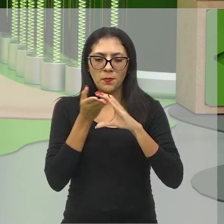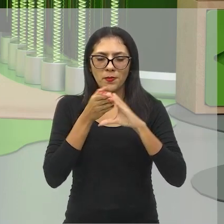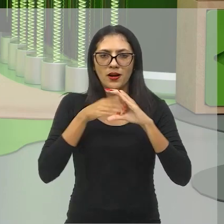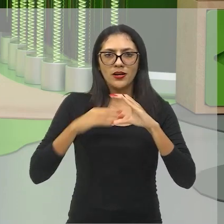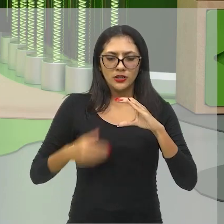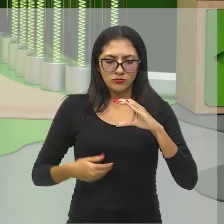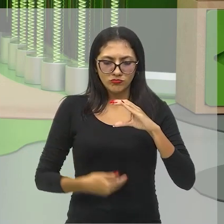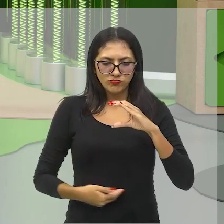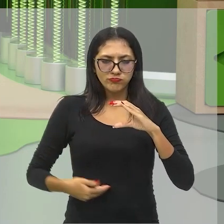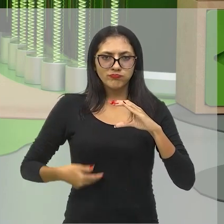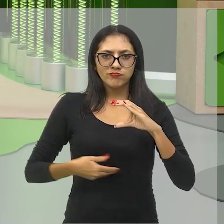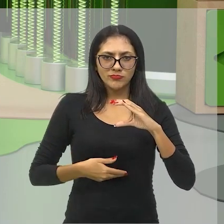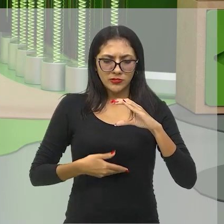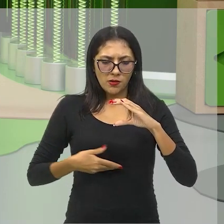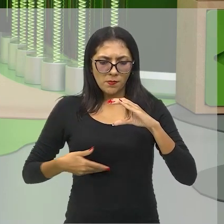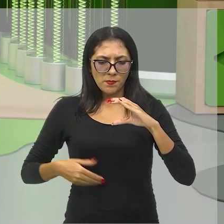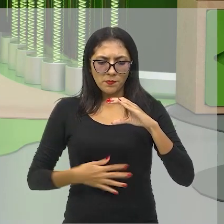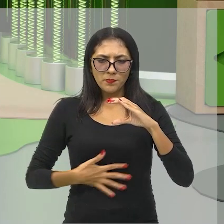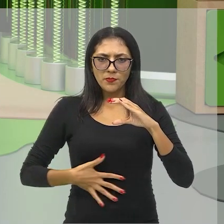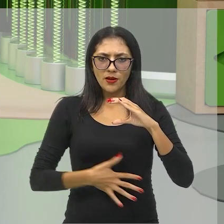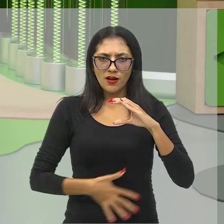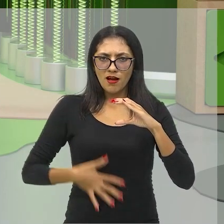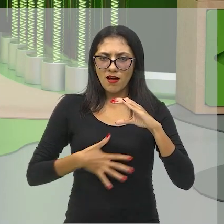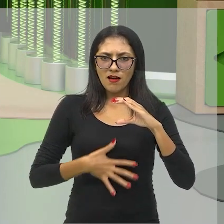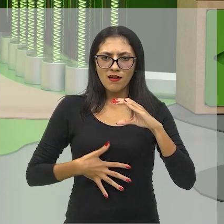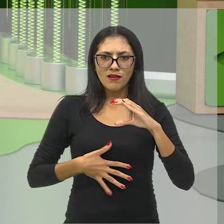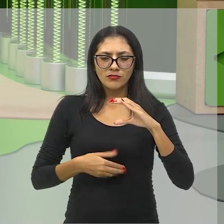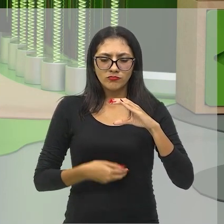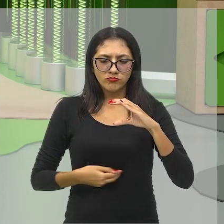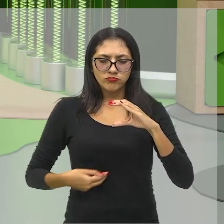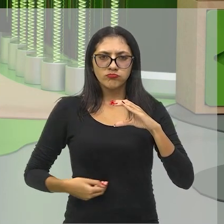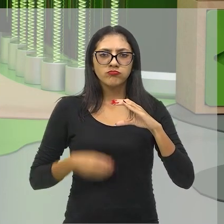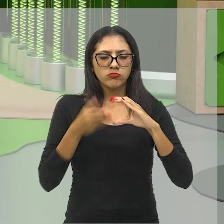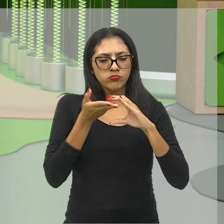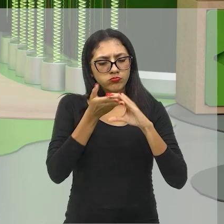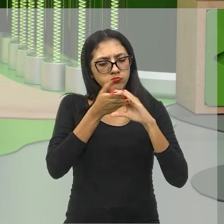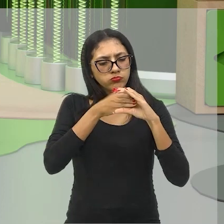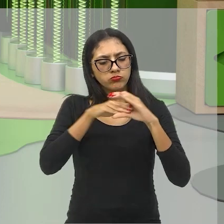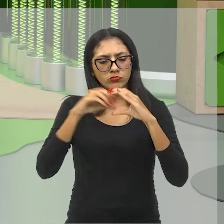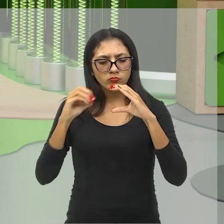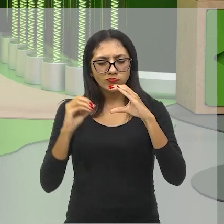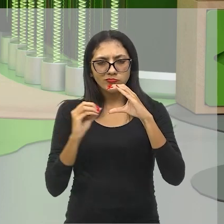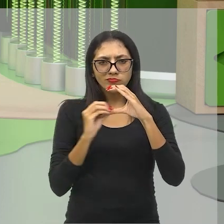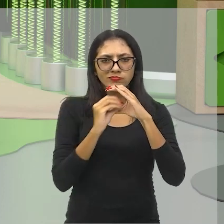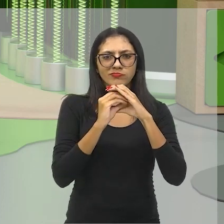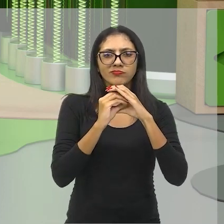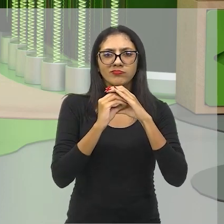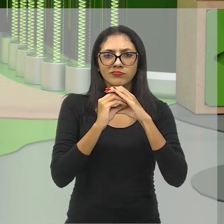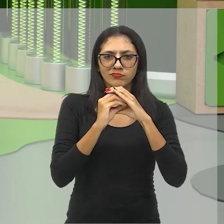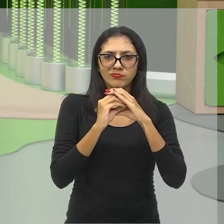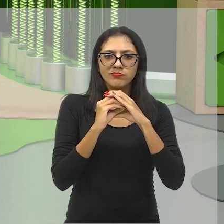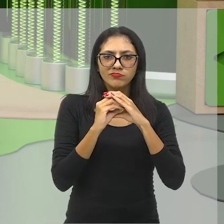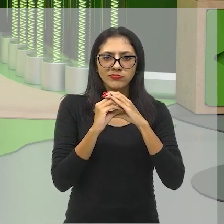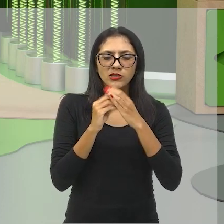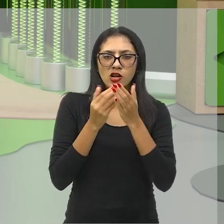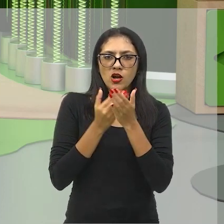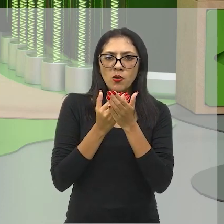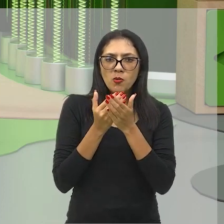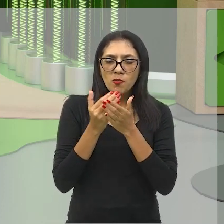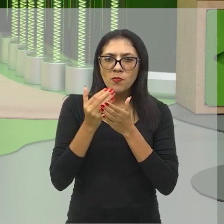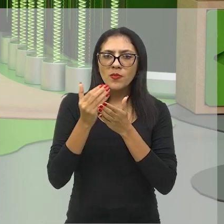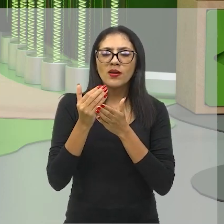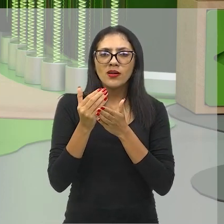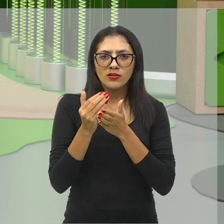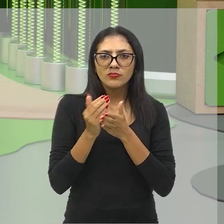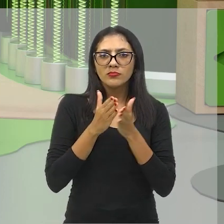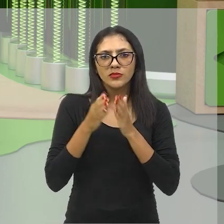né? E a partir daí dá-se início, então, à gestação, como a gente pôde observar, né? Até chegar nessa fase,